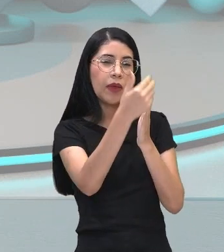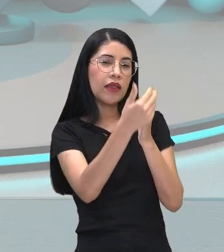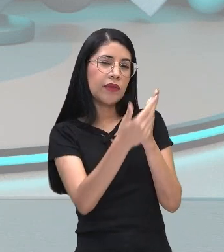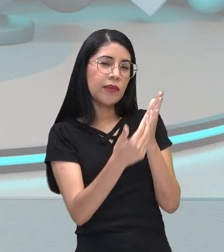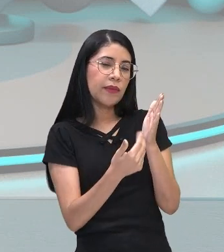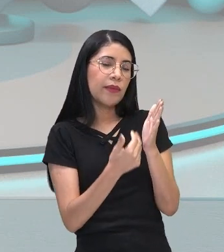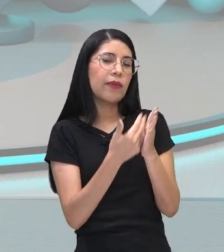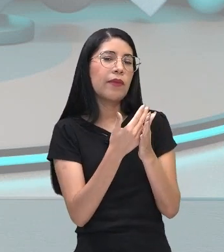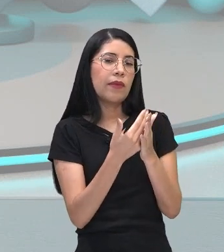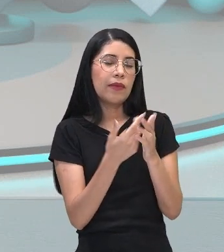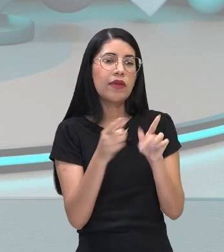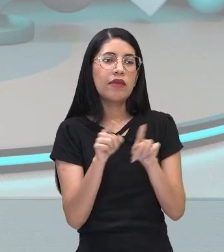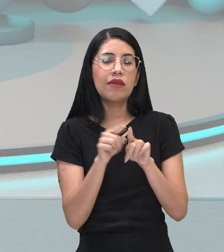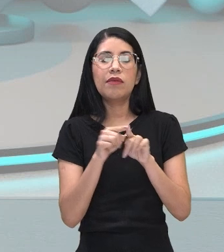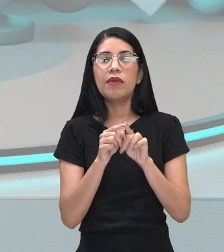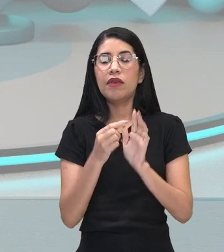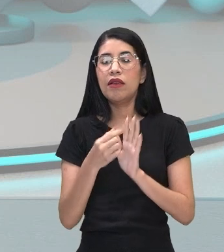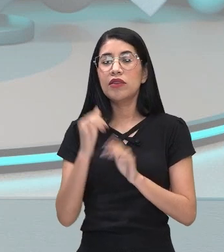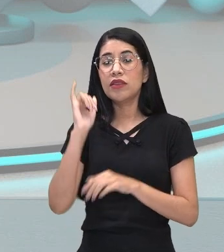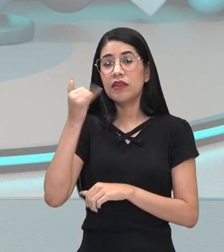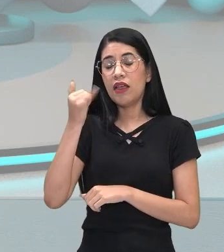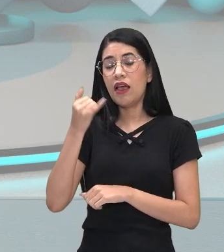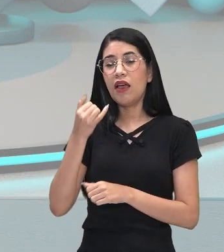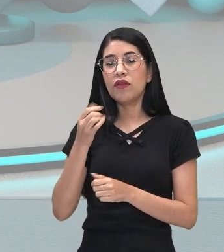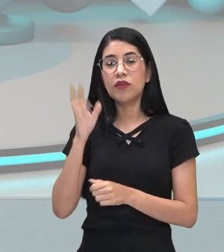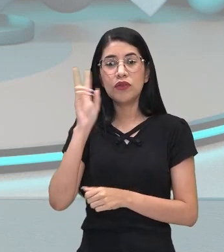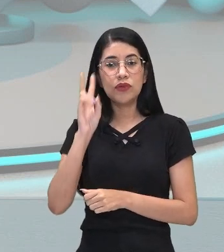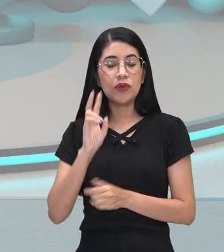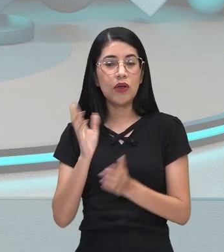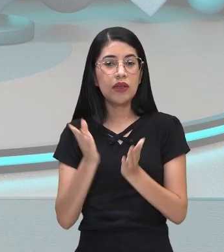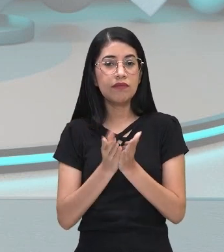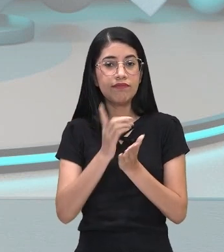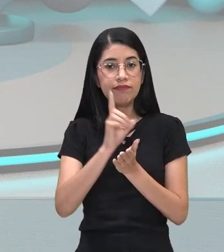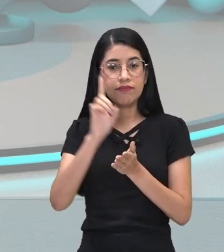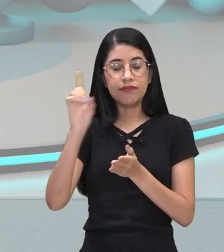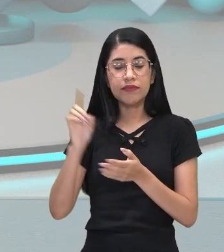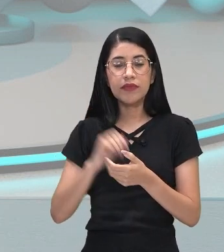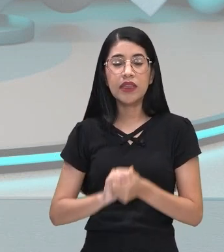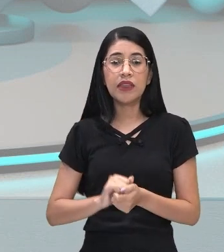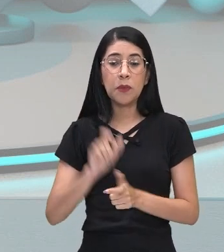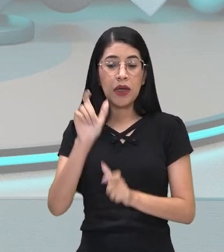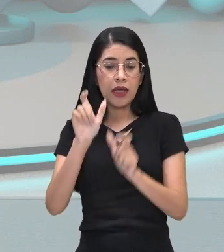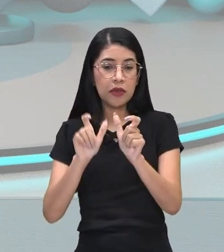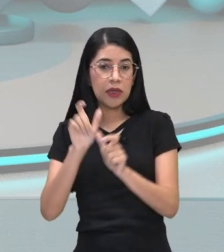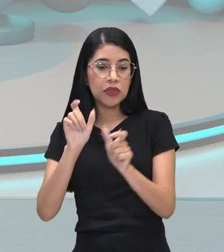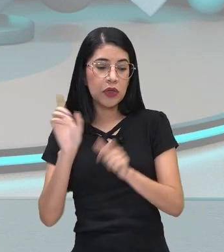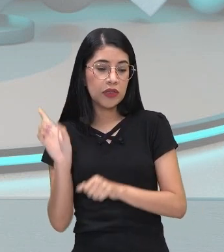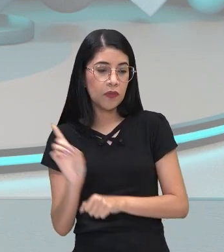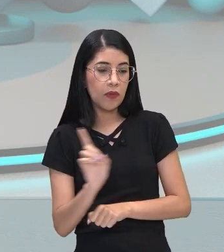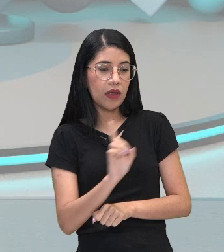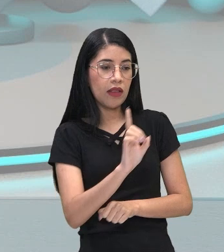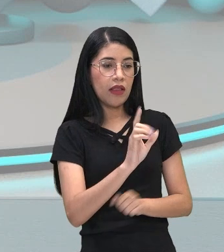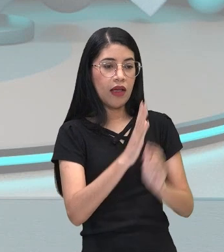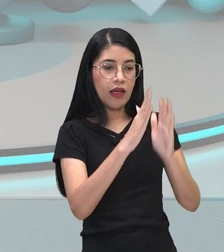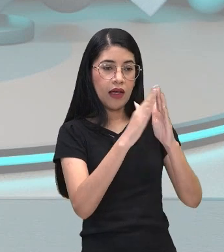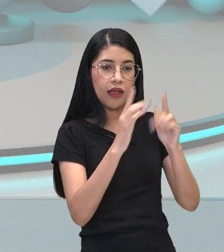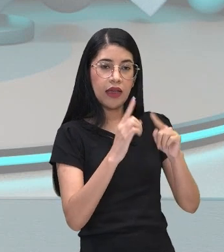que também contavam as histórias bíblicas. Então, os fiéis entravam nessas igrejas e